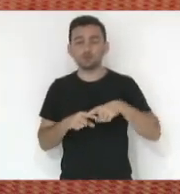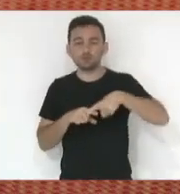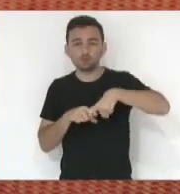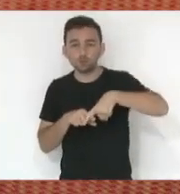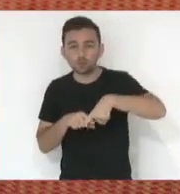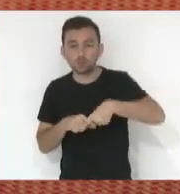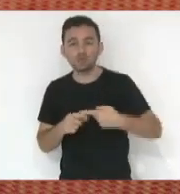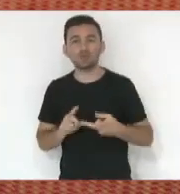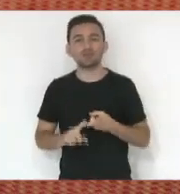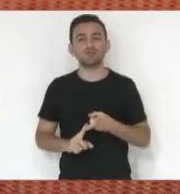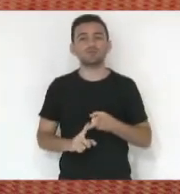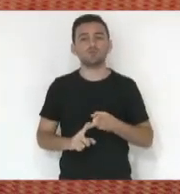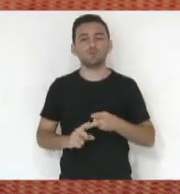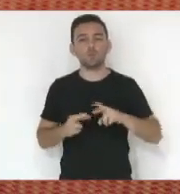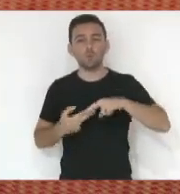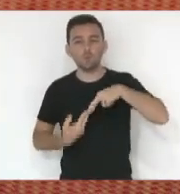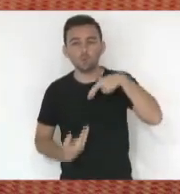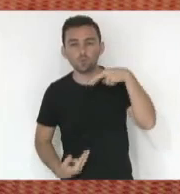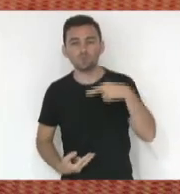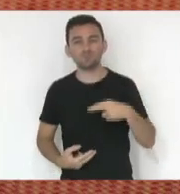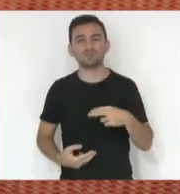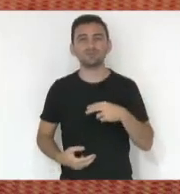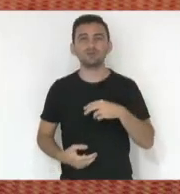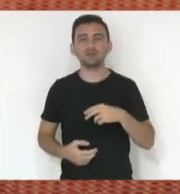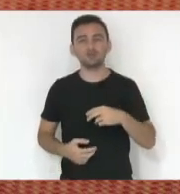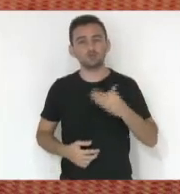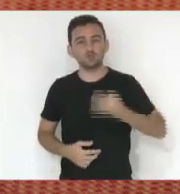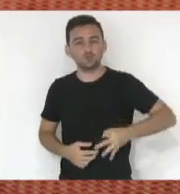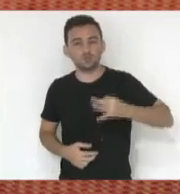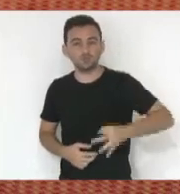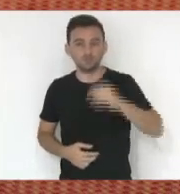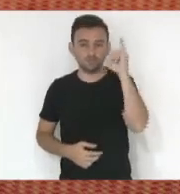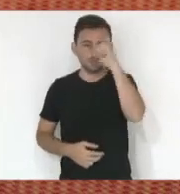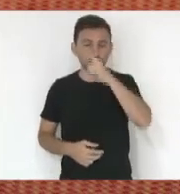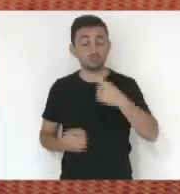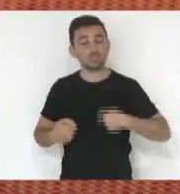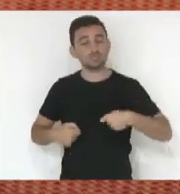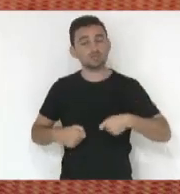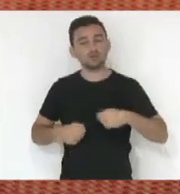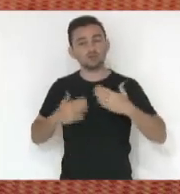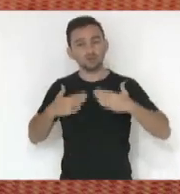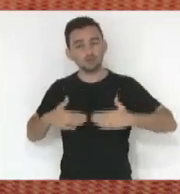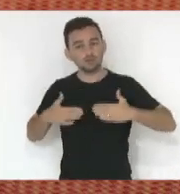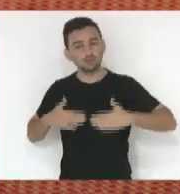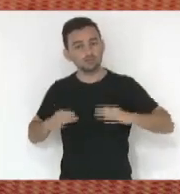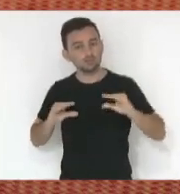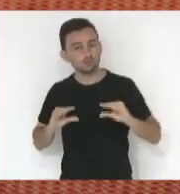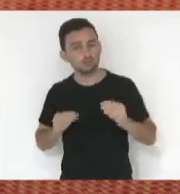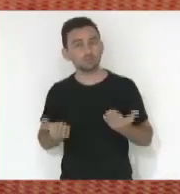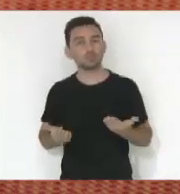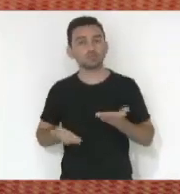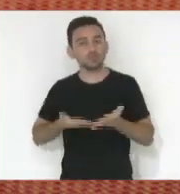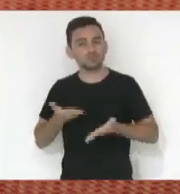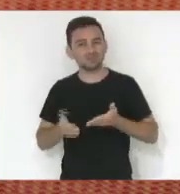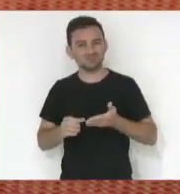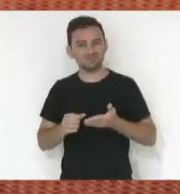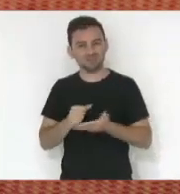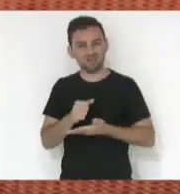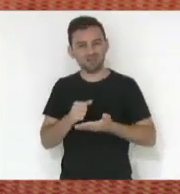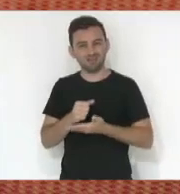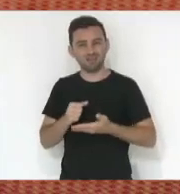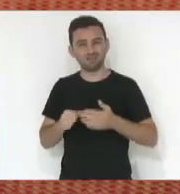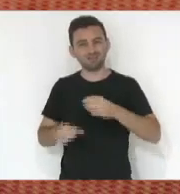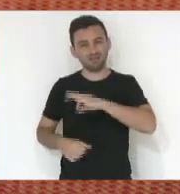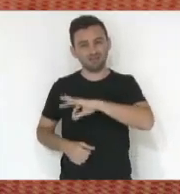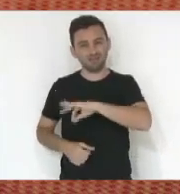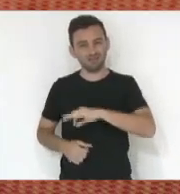da coluna, que não consegue mais e a dor chega junto. Então tem que ter ali o descanso, o tratamento, e que aquele salário mínimo que se recebe a